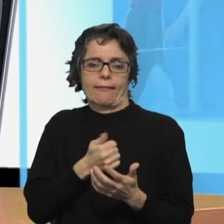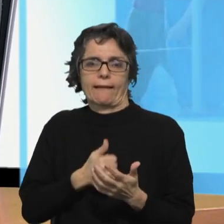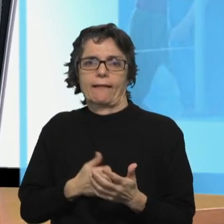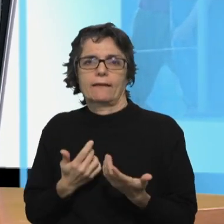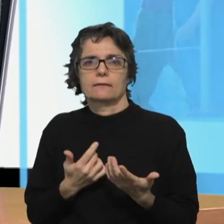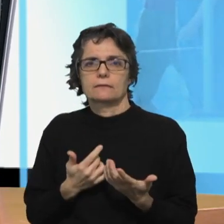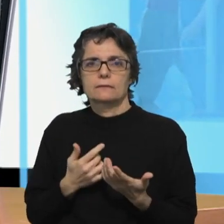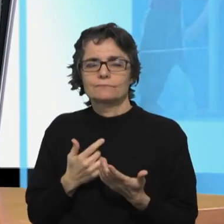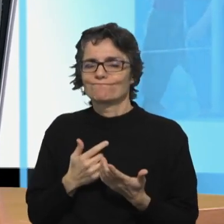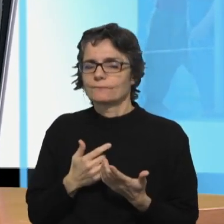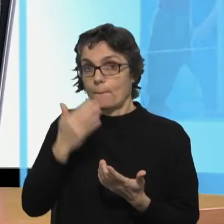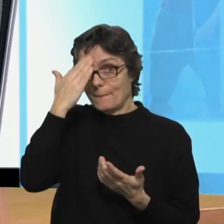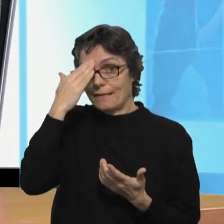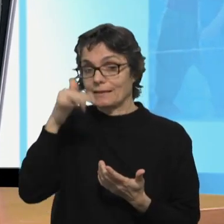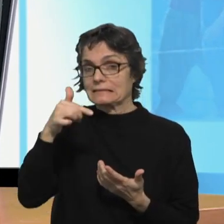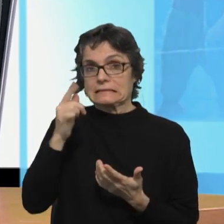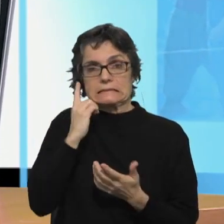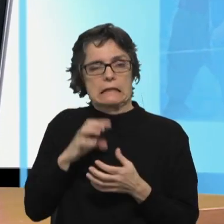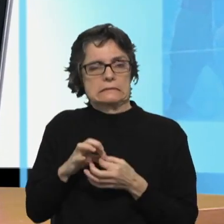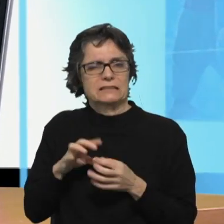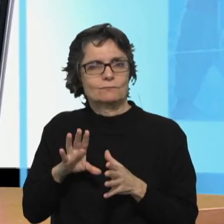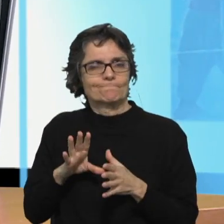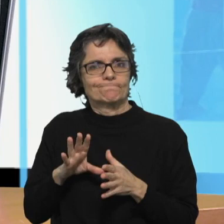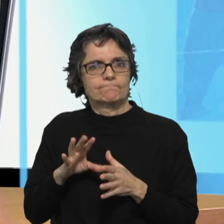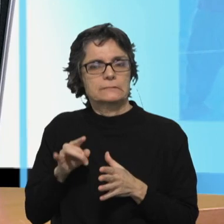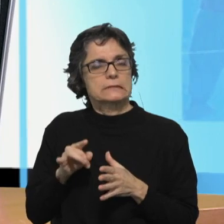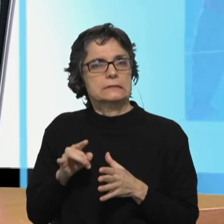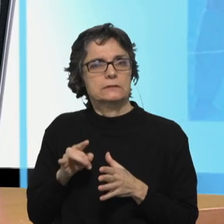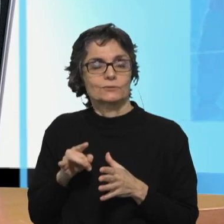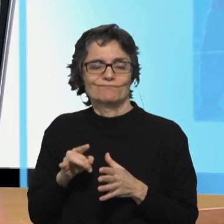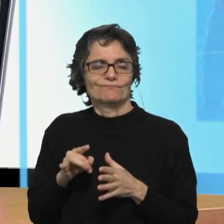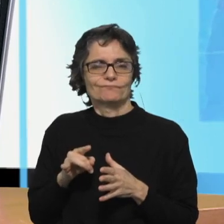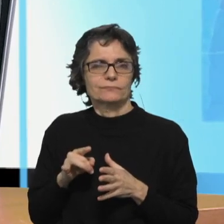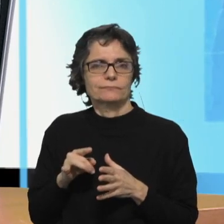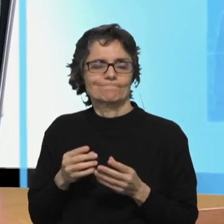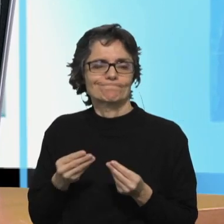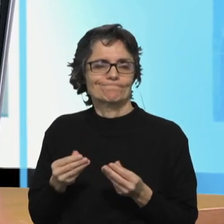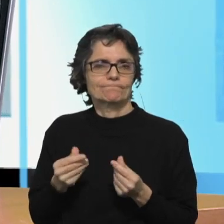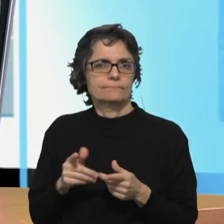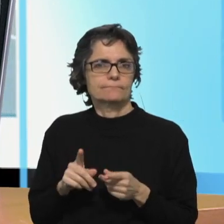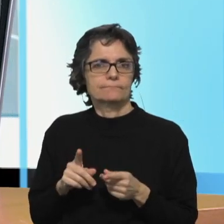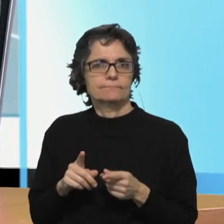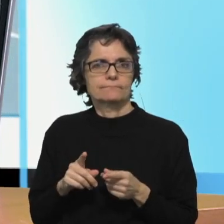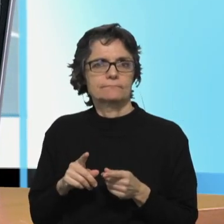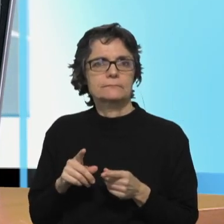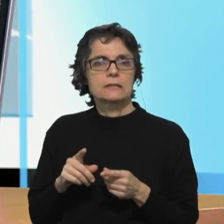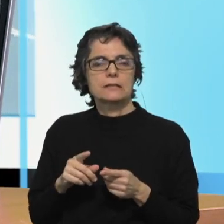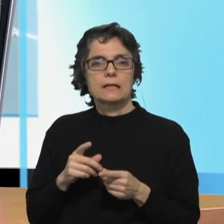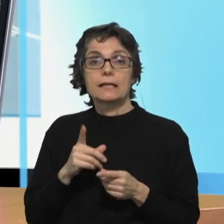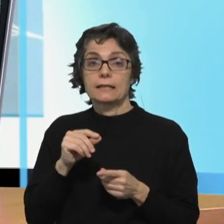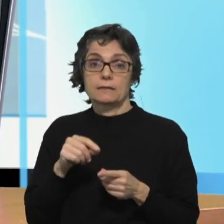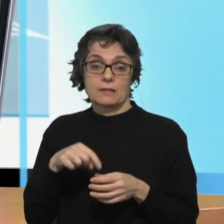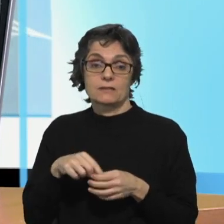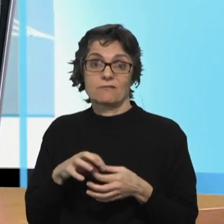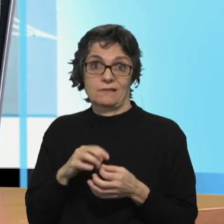Pronto. Não creio que isso, nem humanamente, isso não nos leva a lado nenhum, não é? E num horizonte de fé, muito menos. De alguma